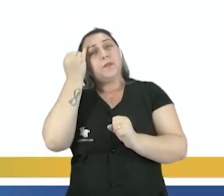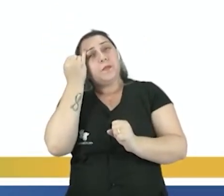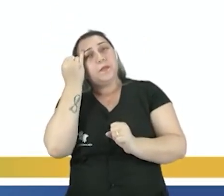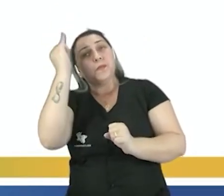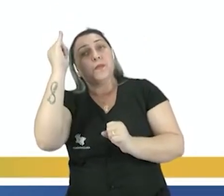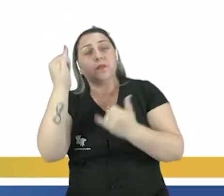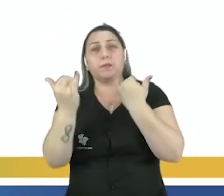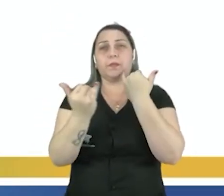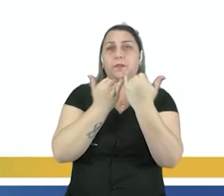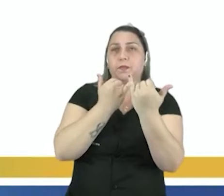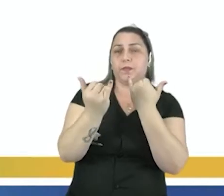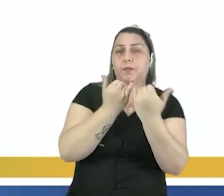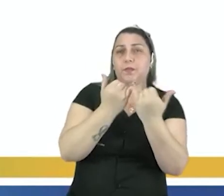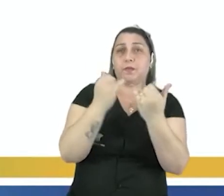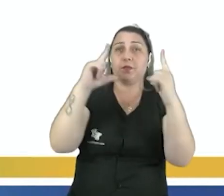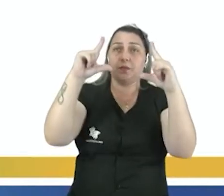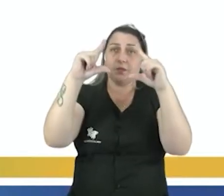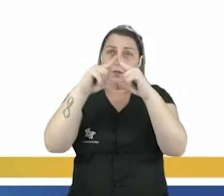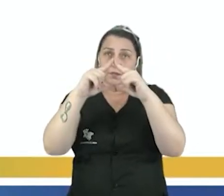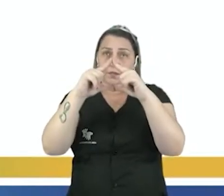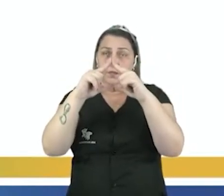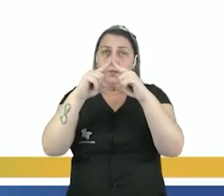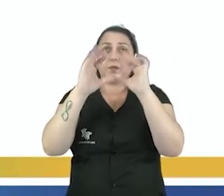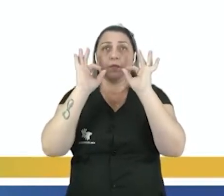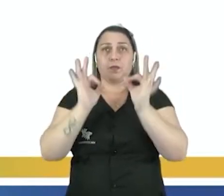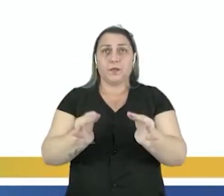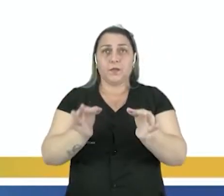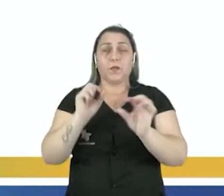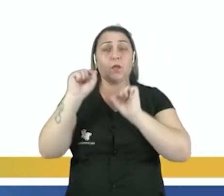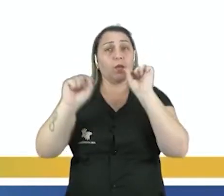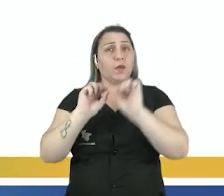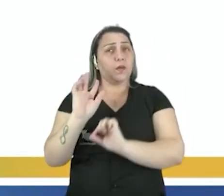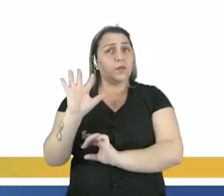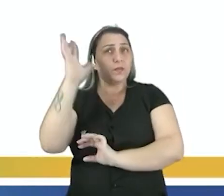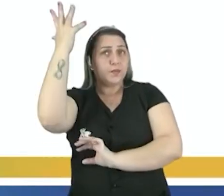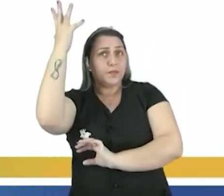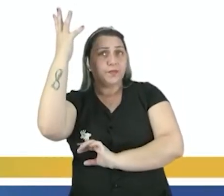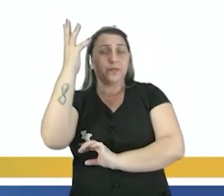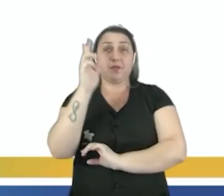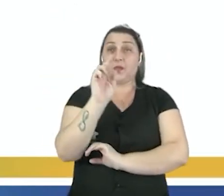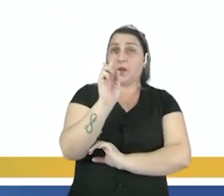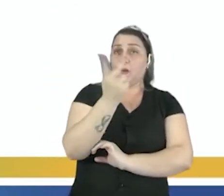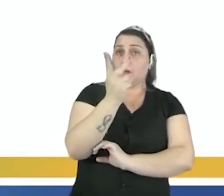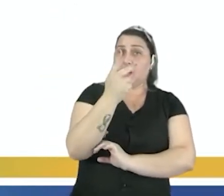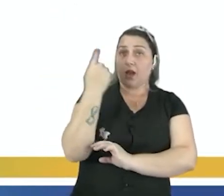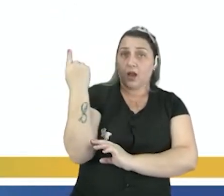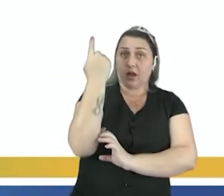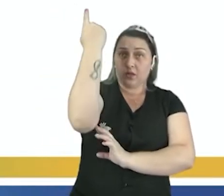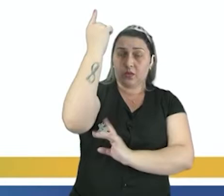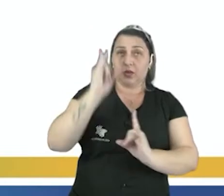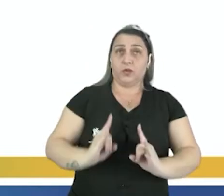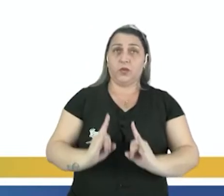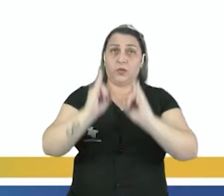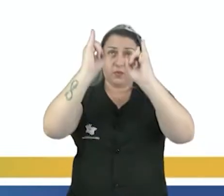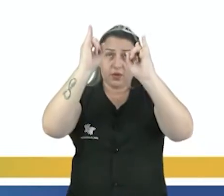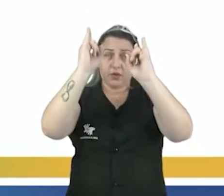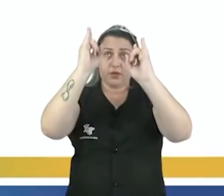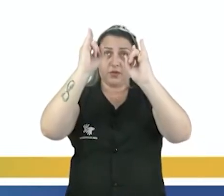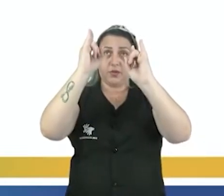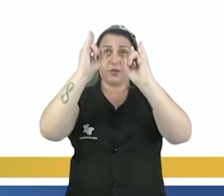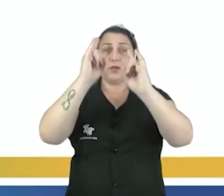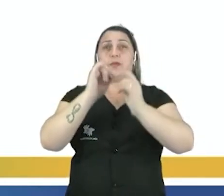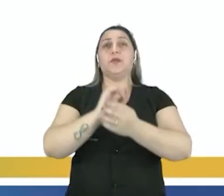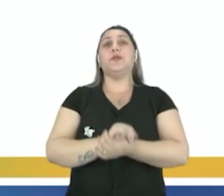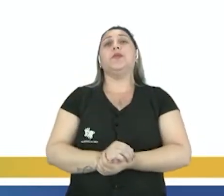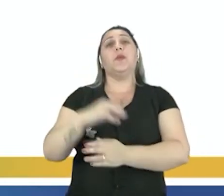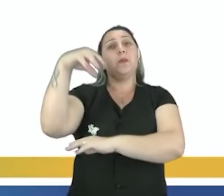de semelhança de triângulos, certo? O que vai acontecer? A altura do prédio vai estar para a